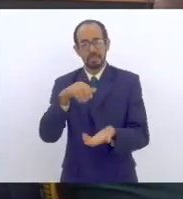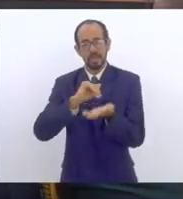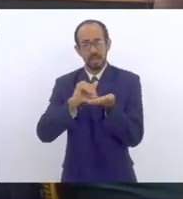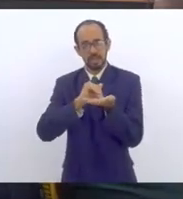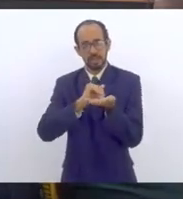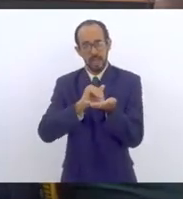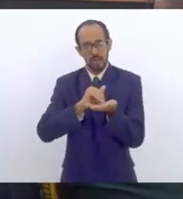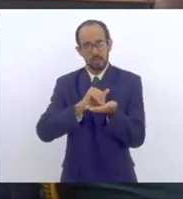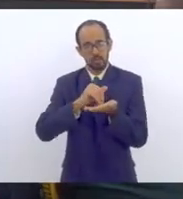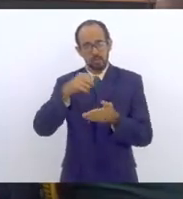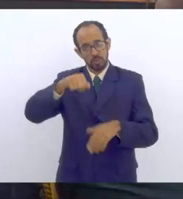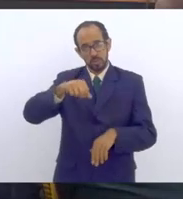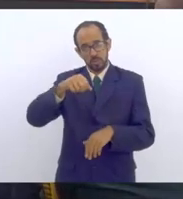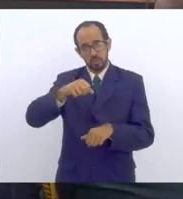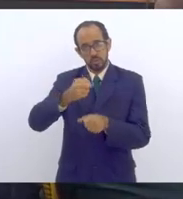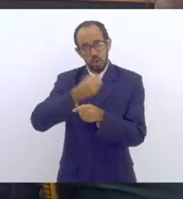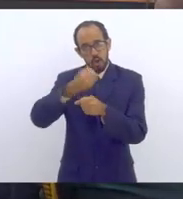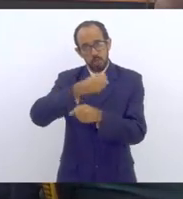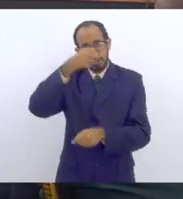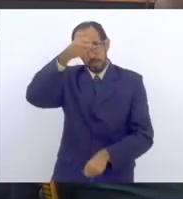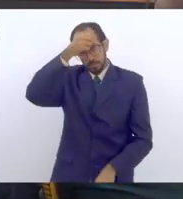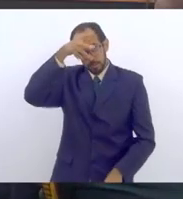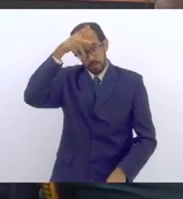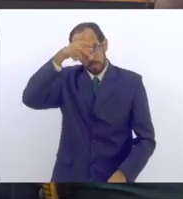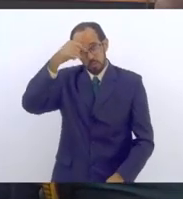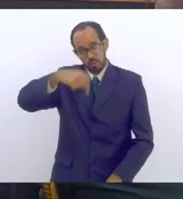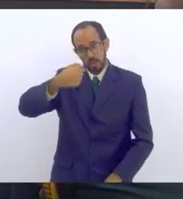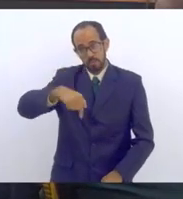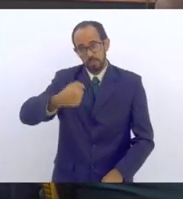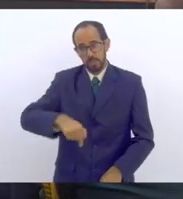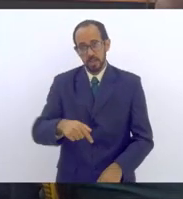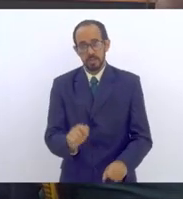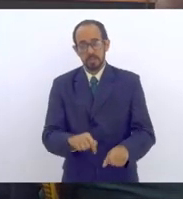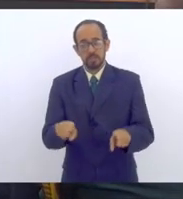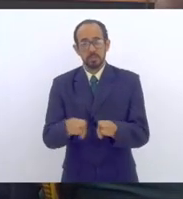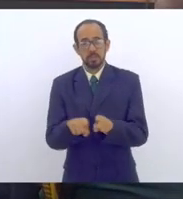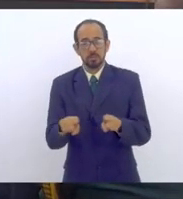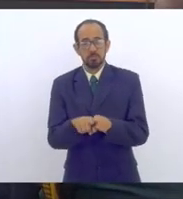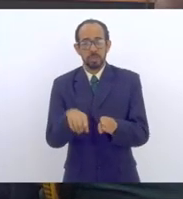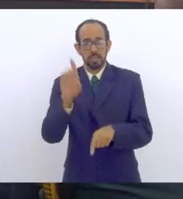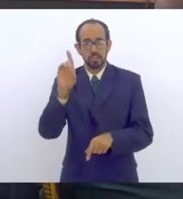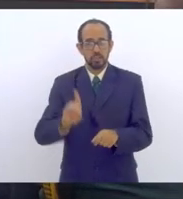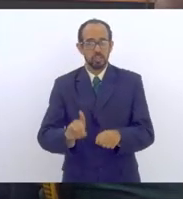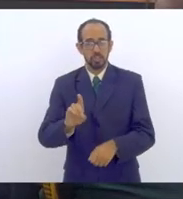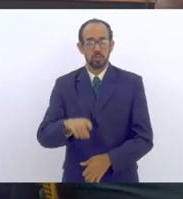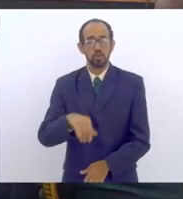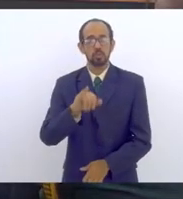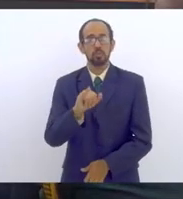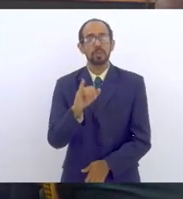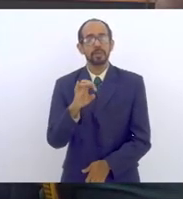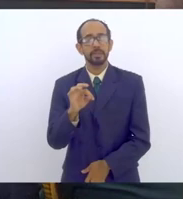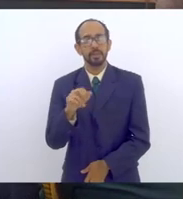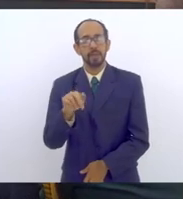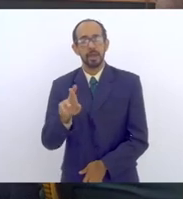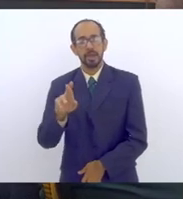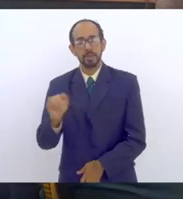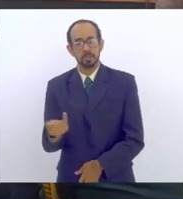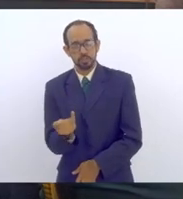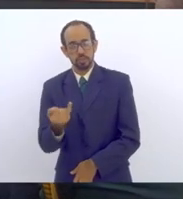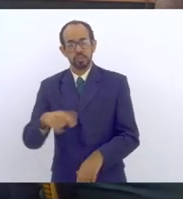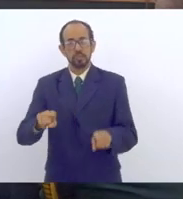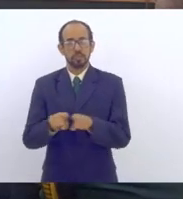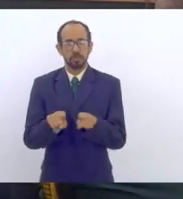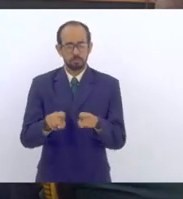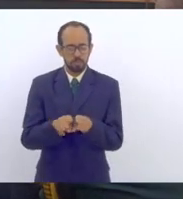diretor de assentamentos e projetos de estudos de terras cartografia do Estado do Rio de Janeiro e subsecretário de projetos